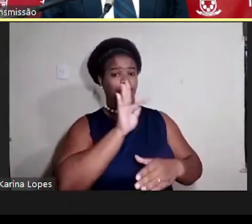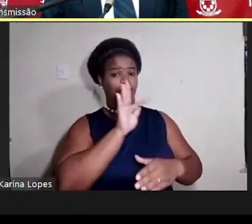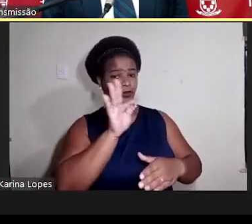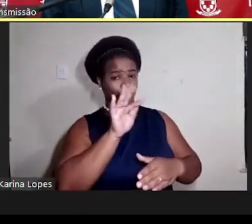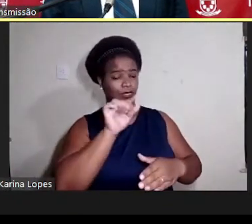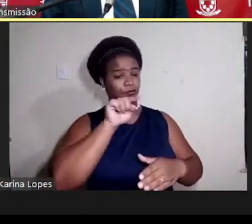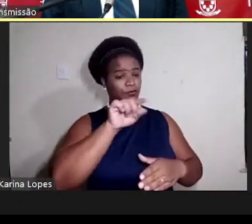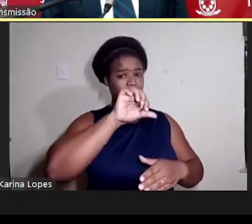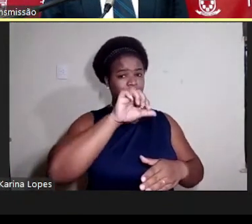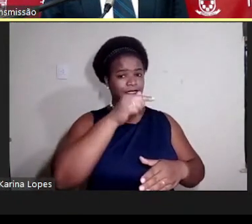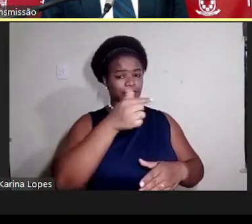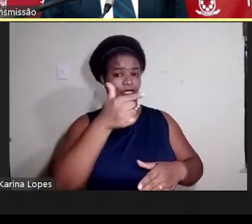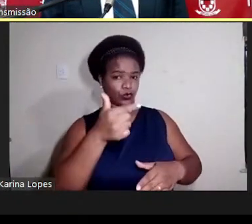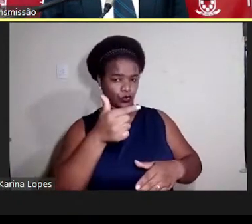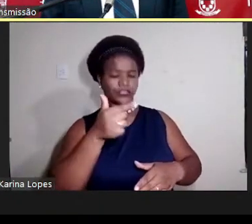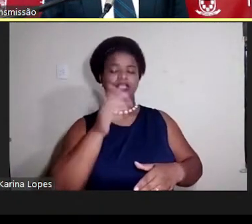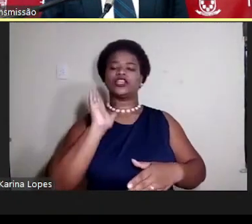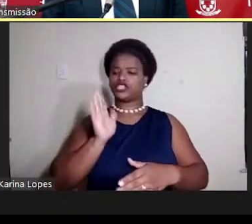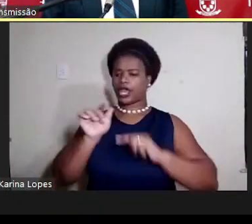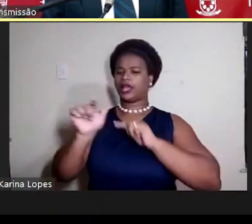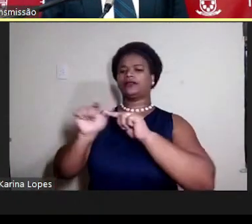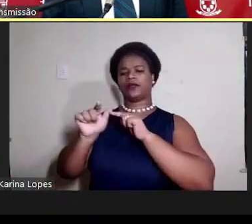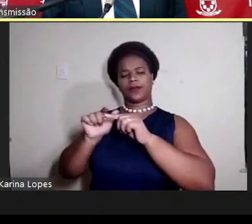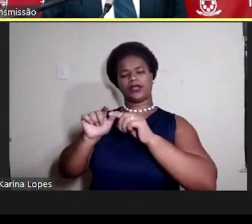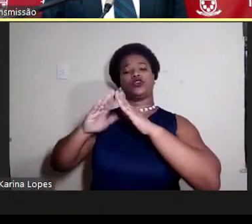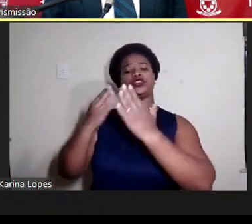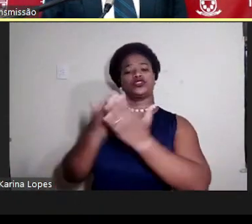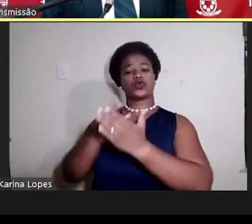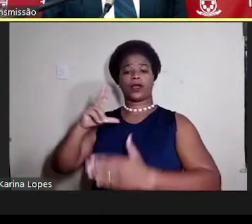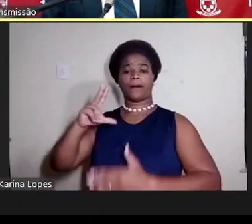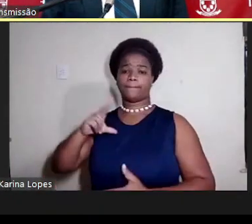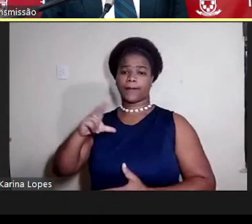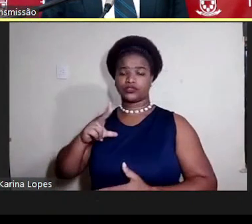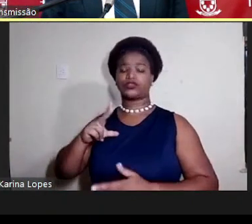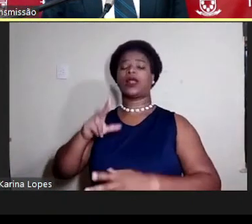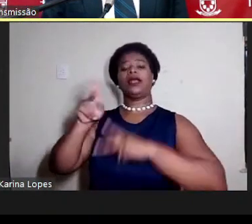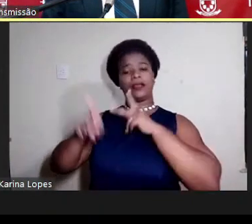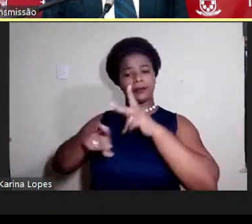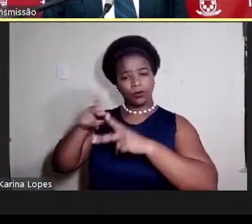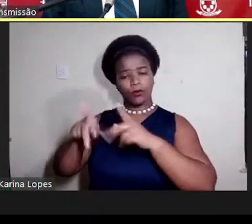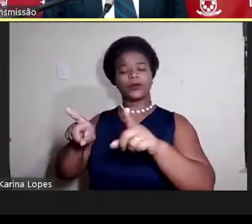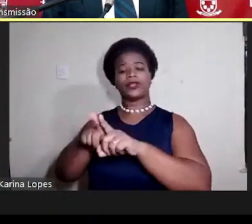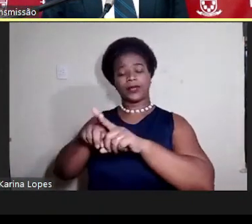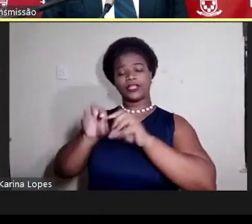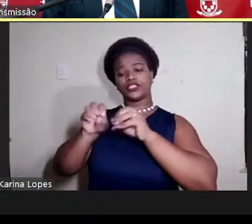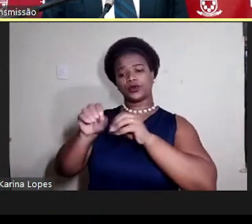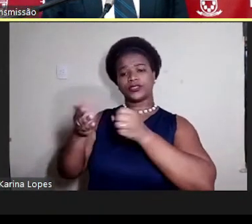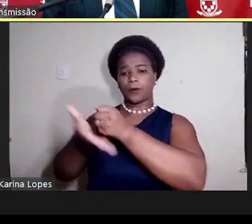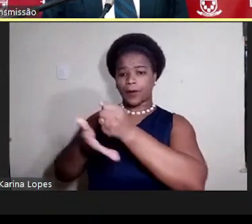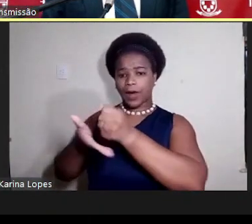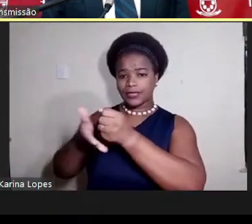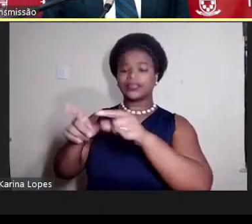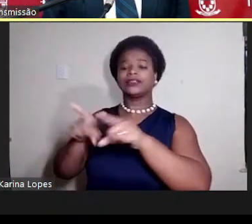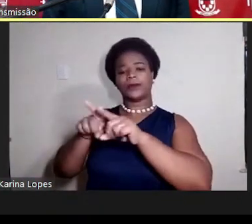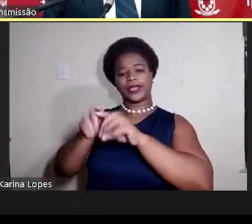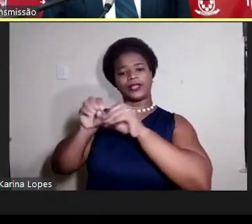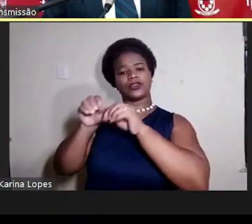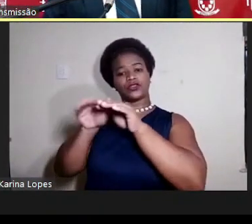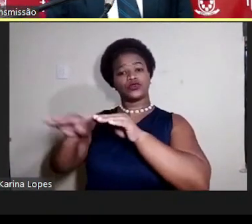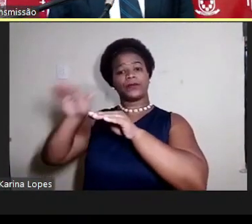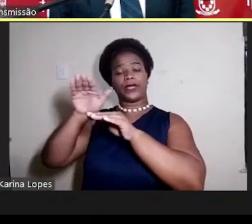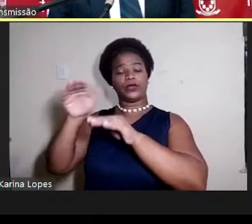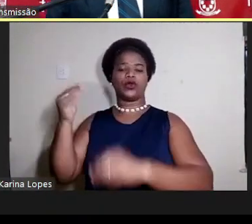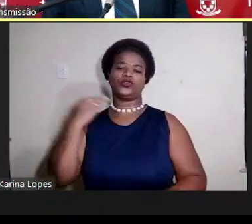atuou em escolas públicas e privadas de educação básica e de educação superior em Juiz de Fora. Ela teve